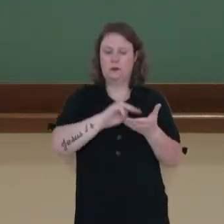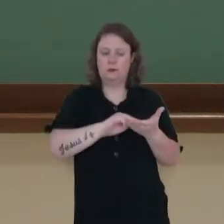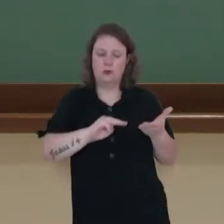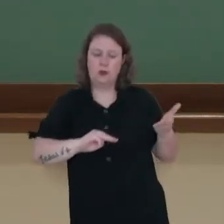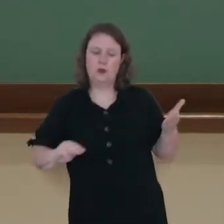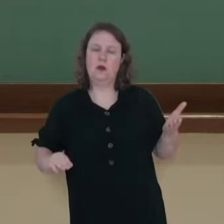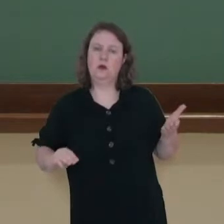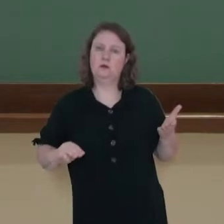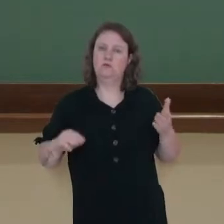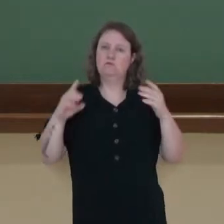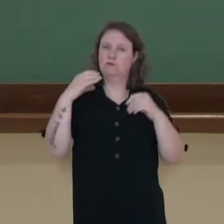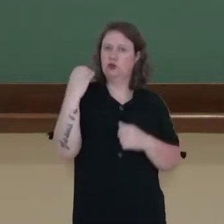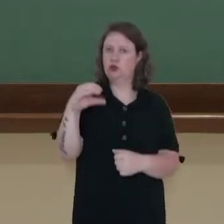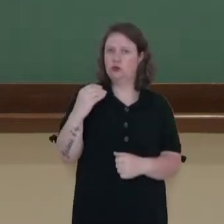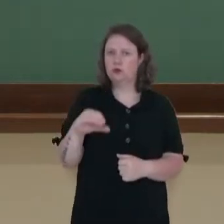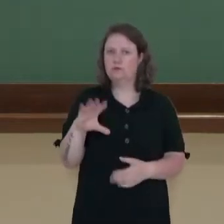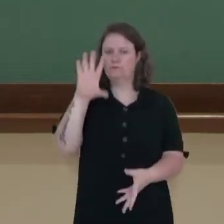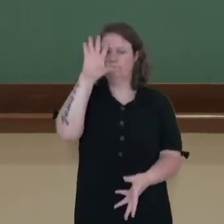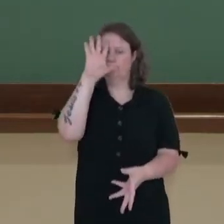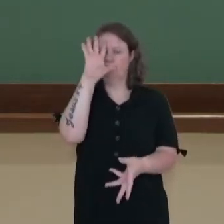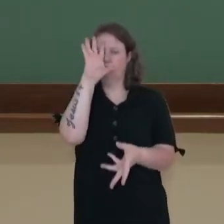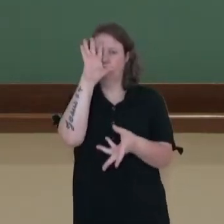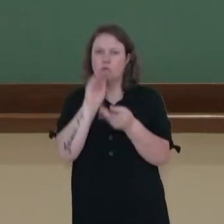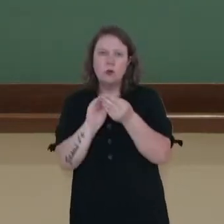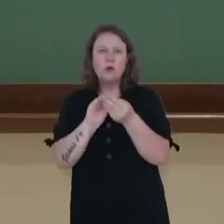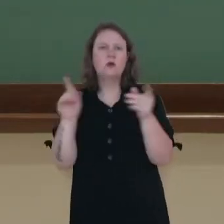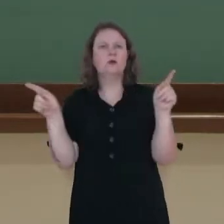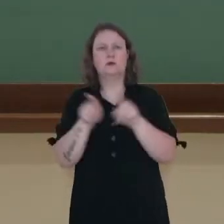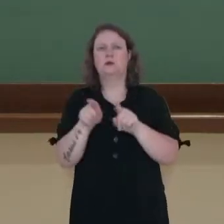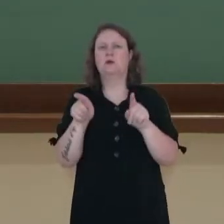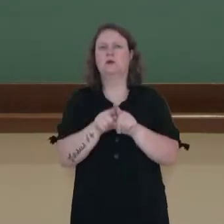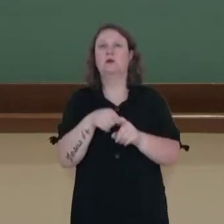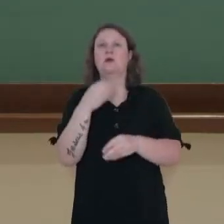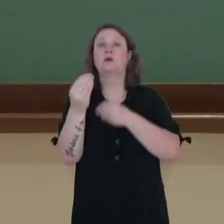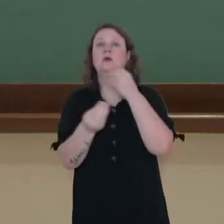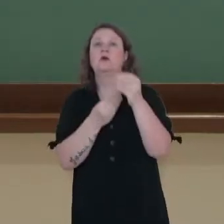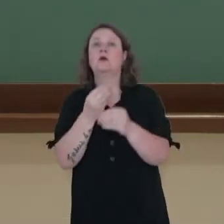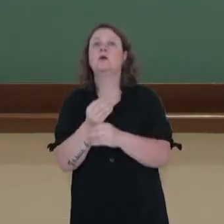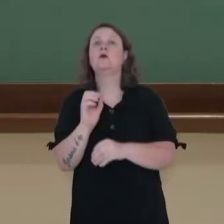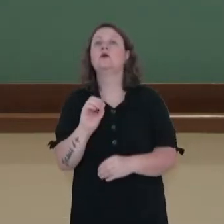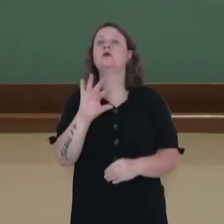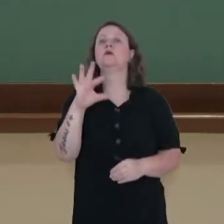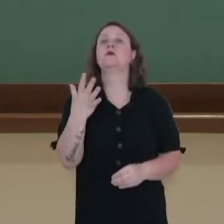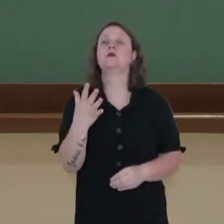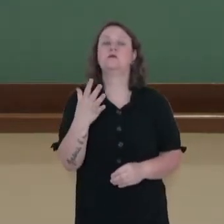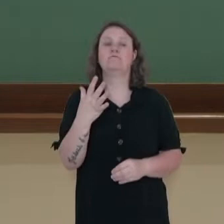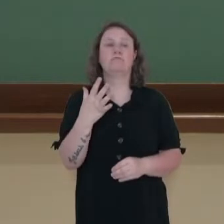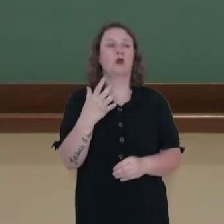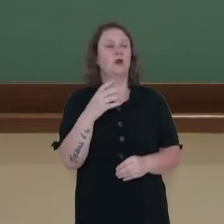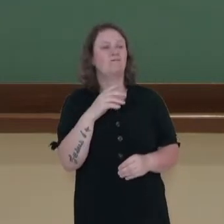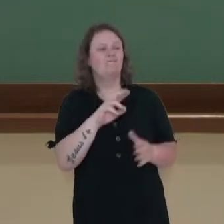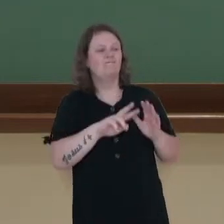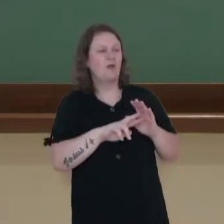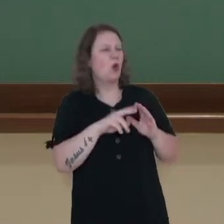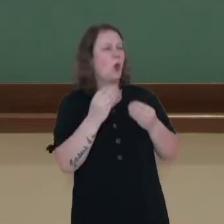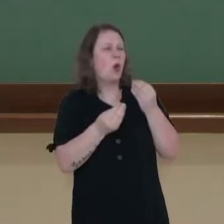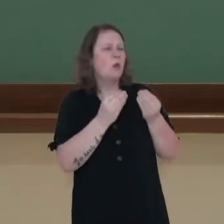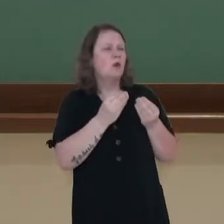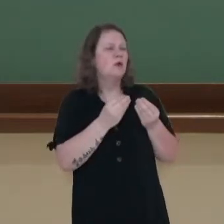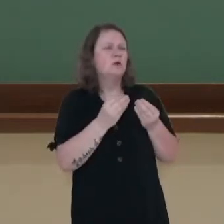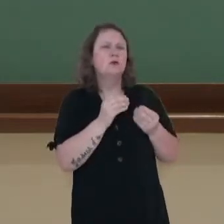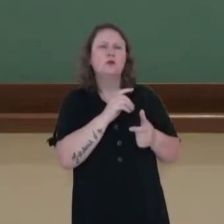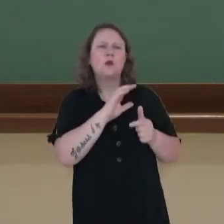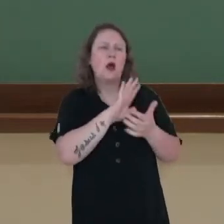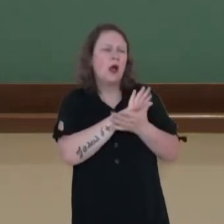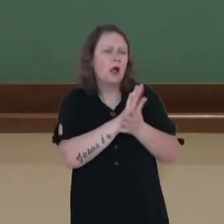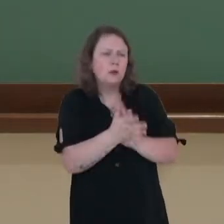científicos, possibilitaria a compreensão e a solução de problemas sociais, segundo Auguste Comte.